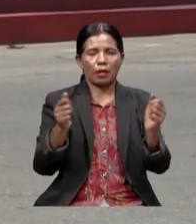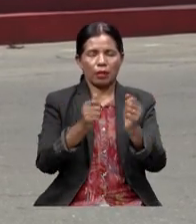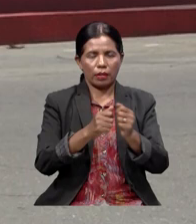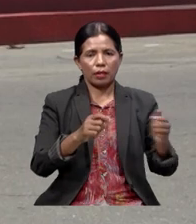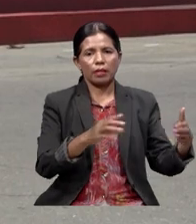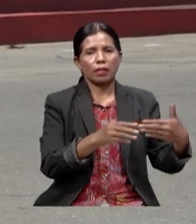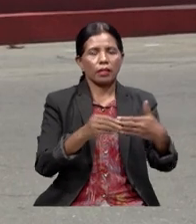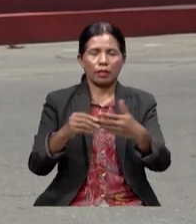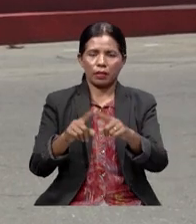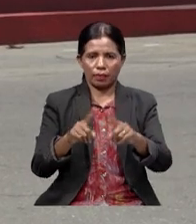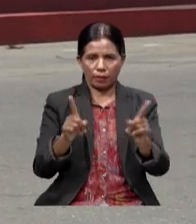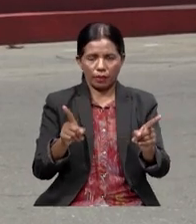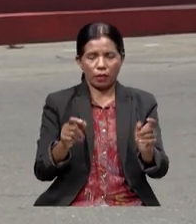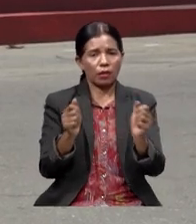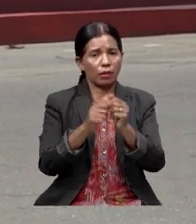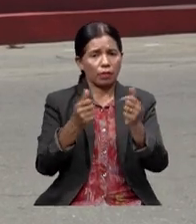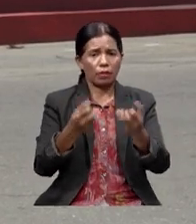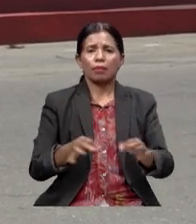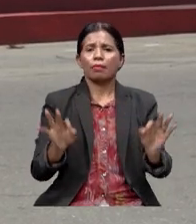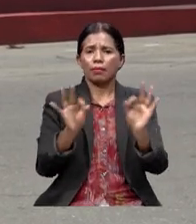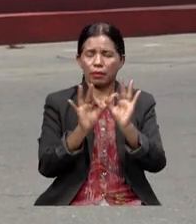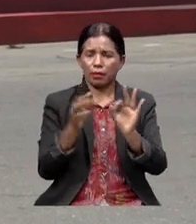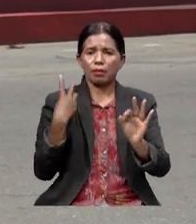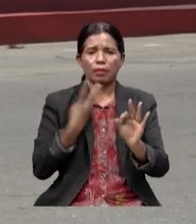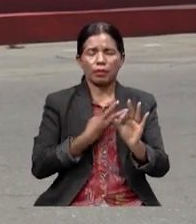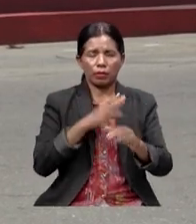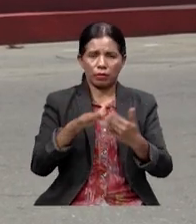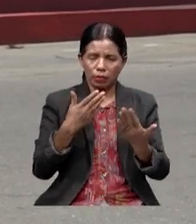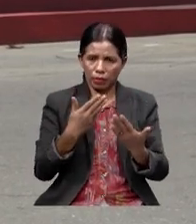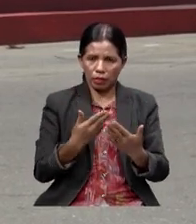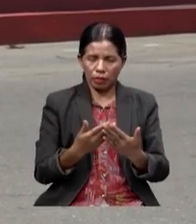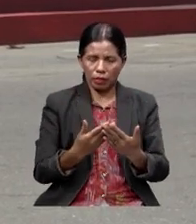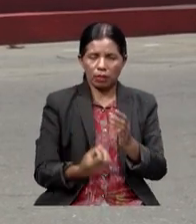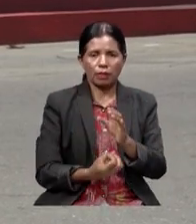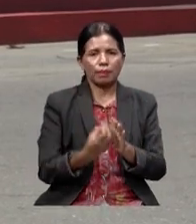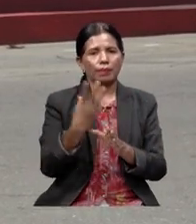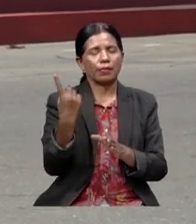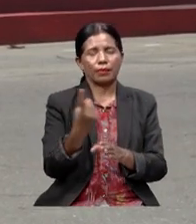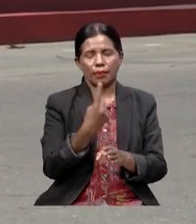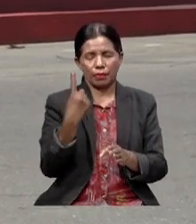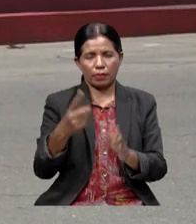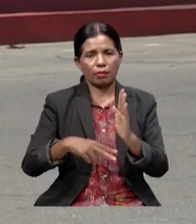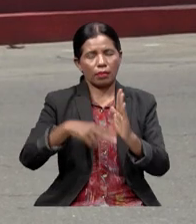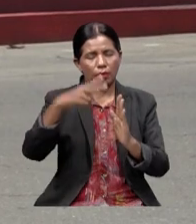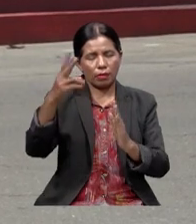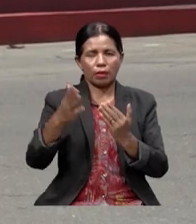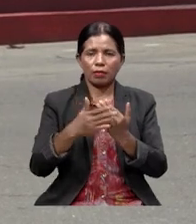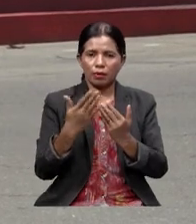diferente. Honune importante ba ita hotu ho di haburas na fatin valor simples